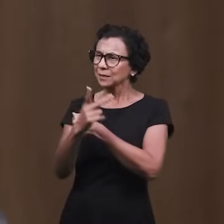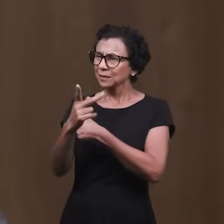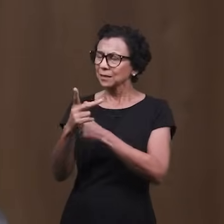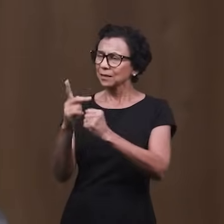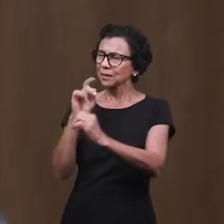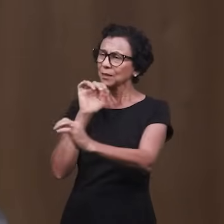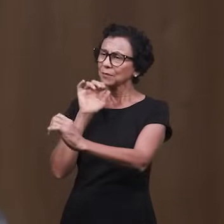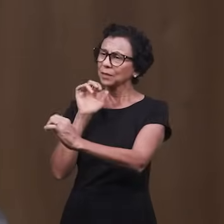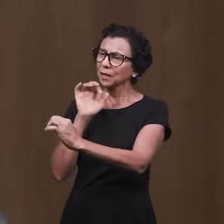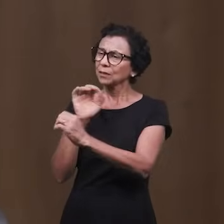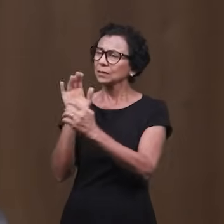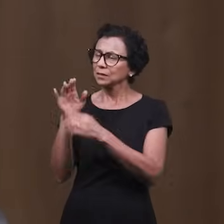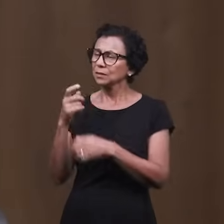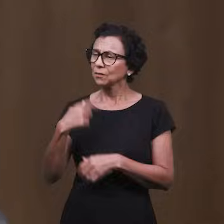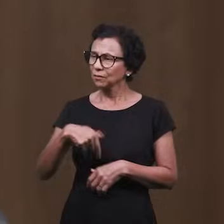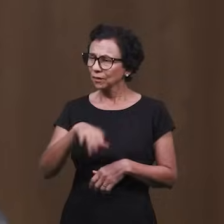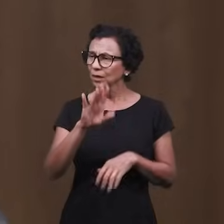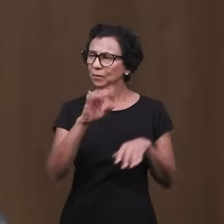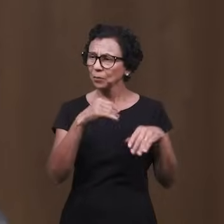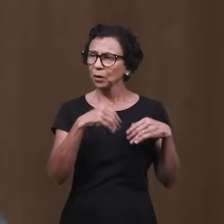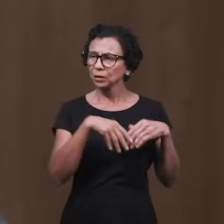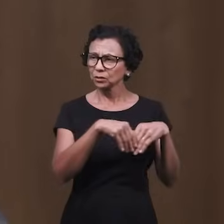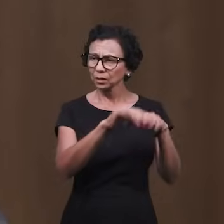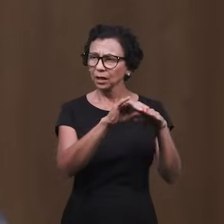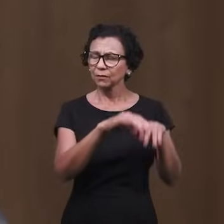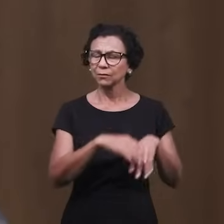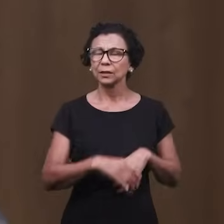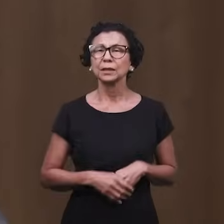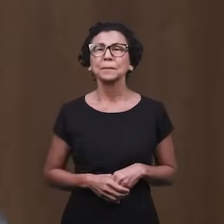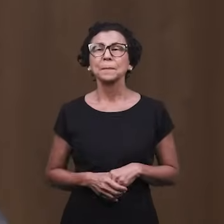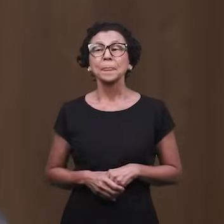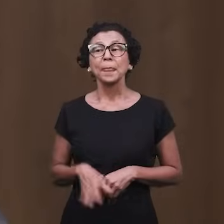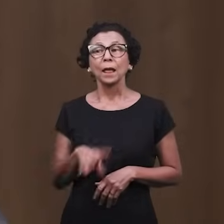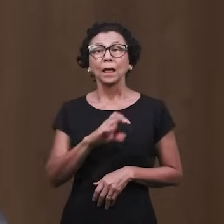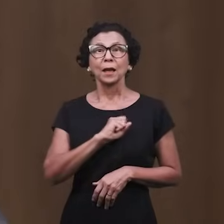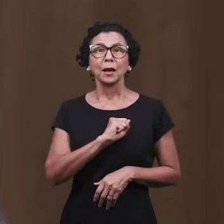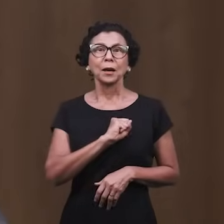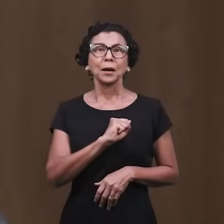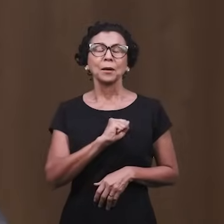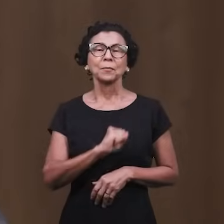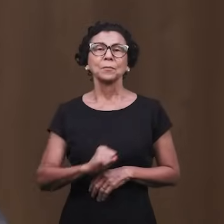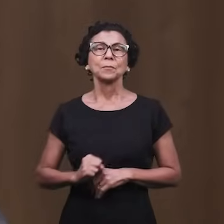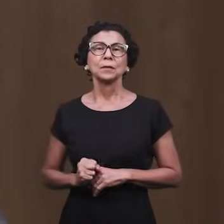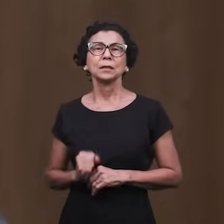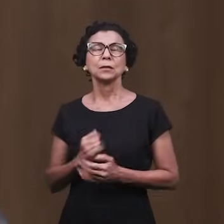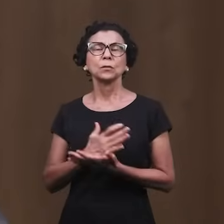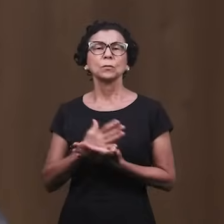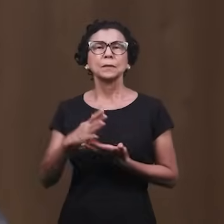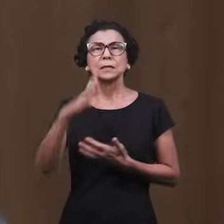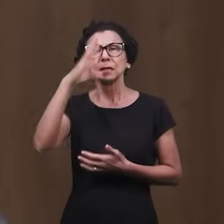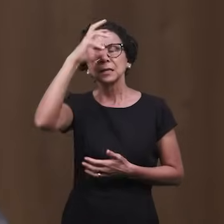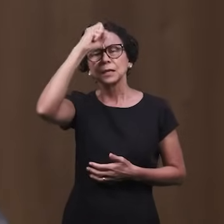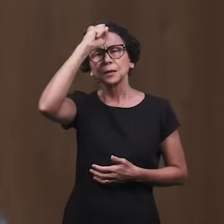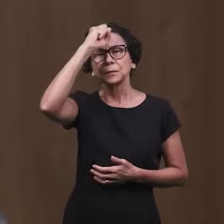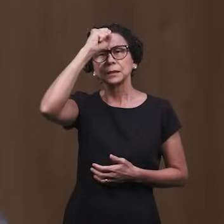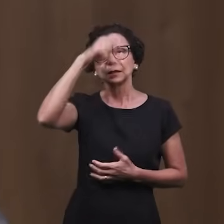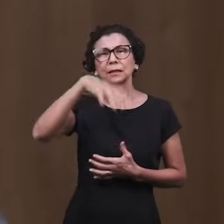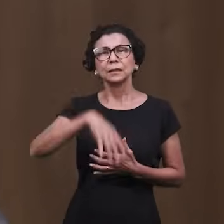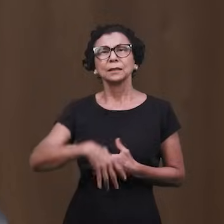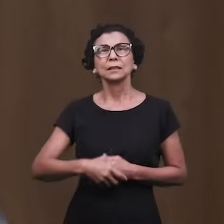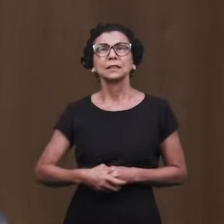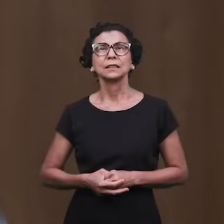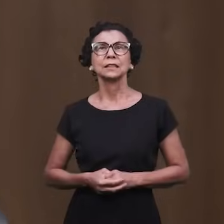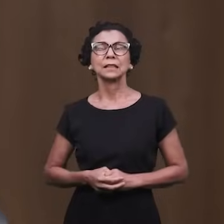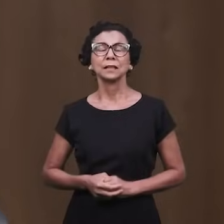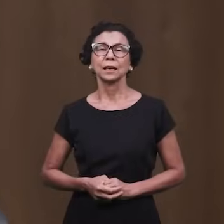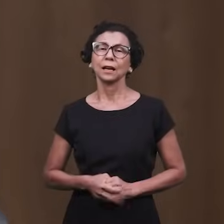sua flauta? Ela, sim, pode levar. E assim eu me apaixonei. E aí quando eu cheguei lá, eu comecei a tocar, a aprender, eu vi o que o instrumento podia fazer. E eu